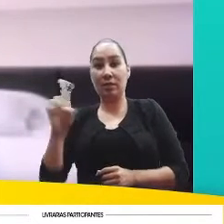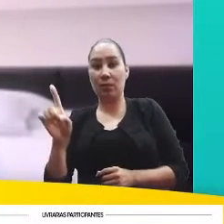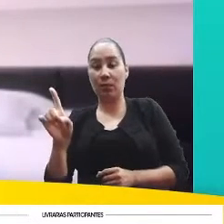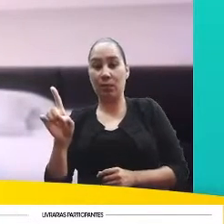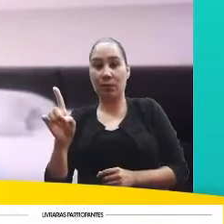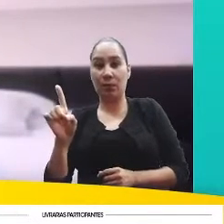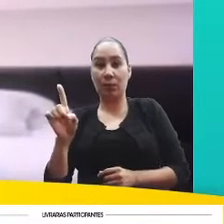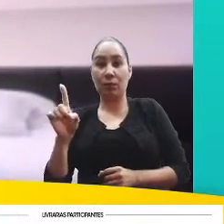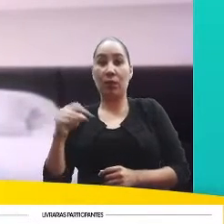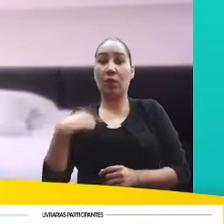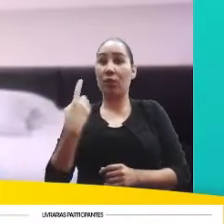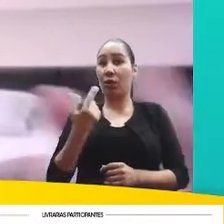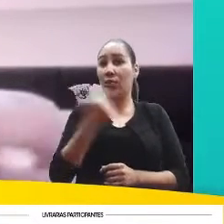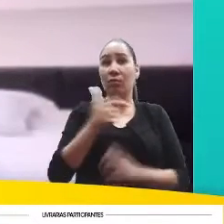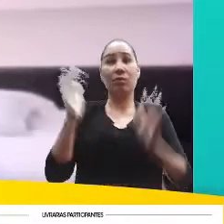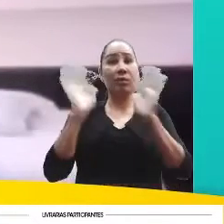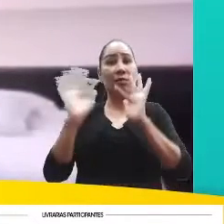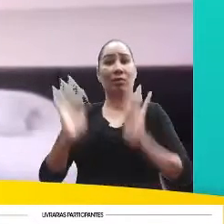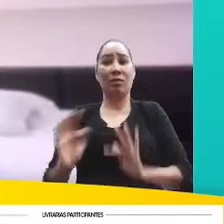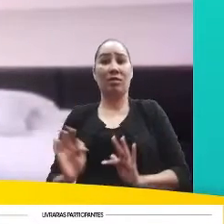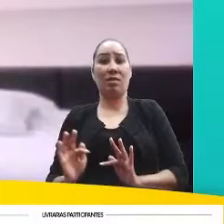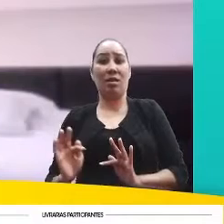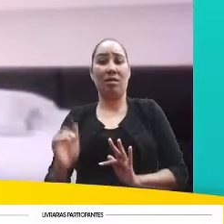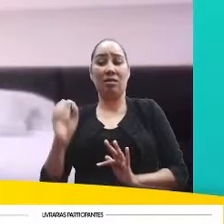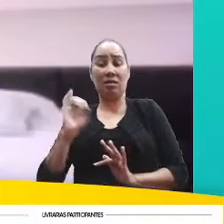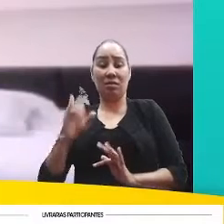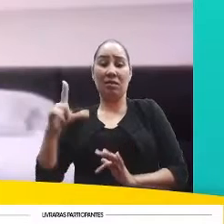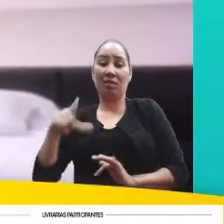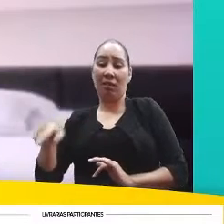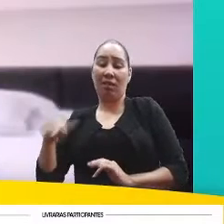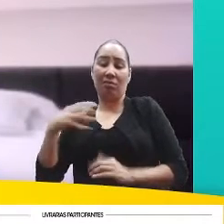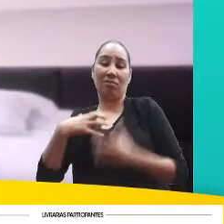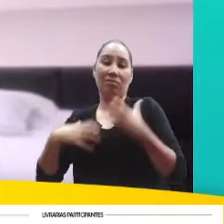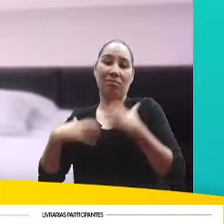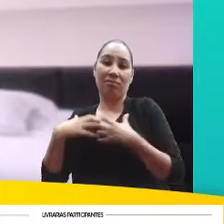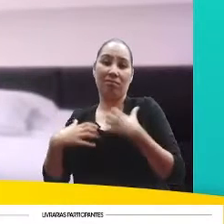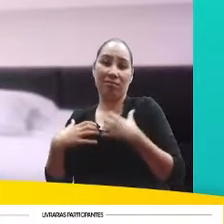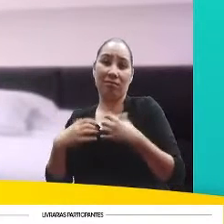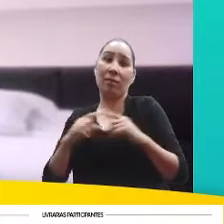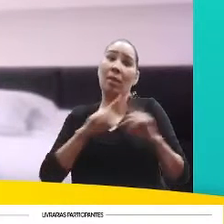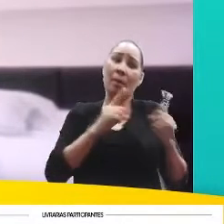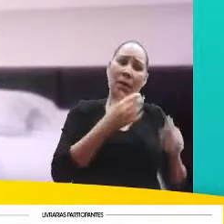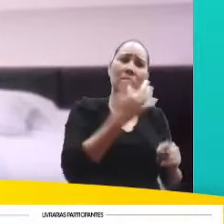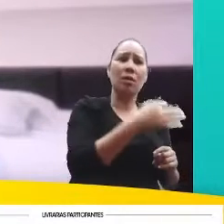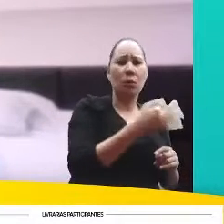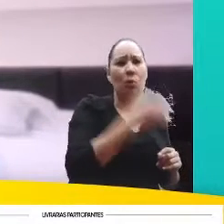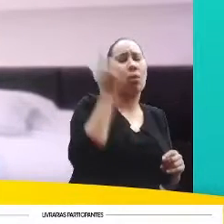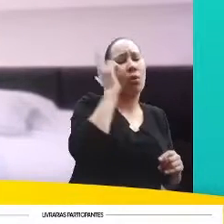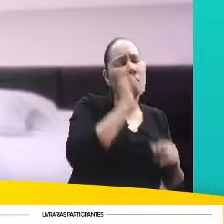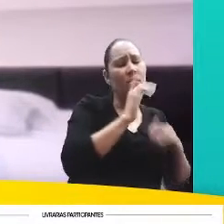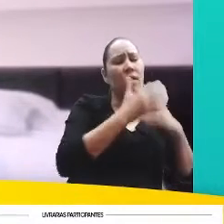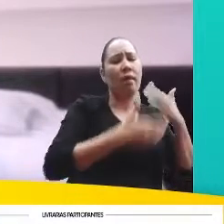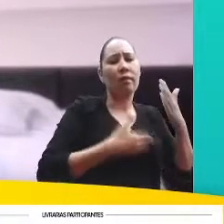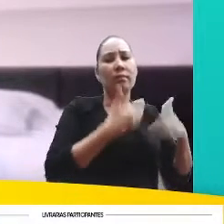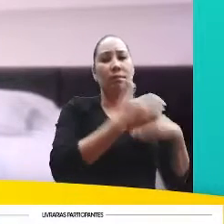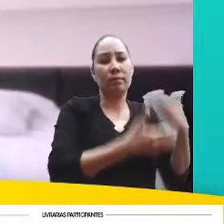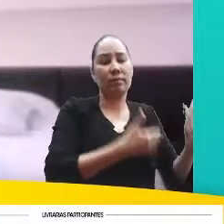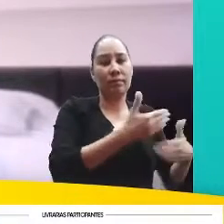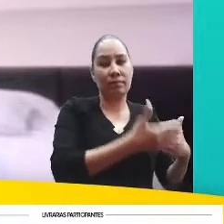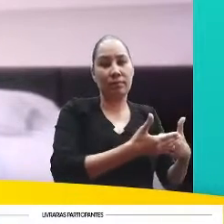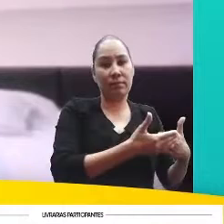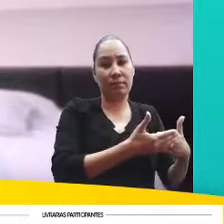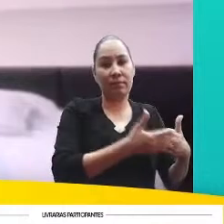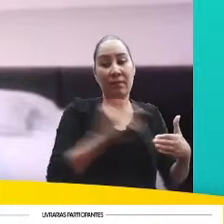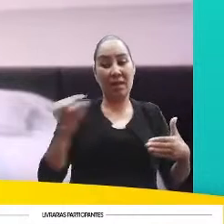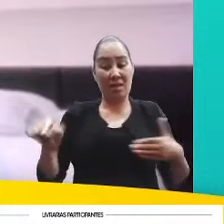se estivermos aflitos. Mas nós poderemos estar felizes mesmo com a dor. E é nesse ponto que desenvolve daí o